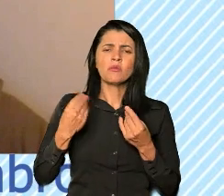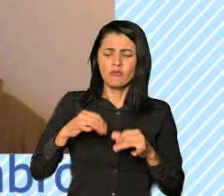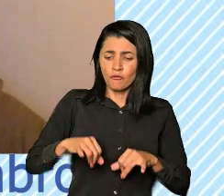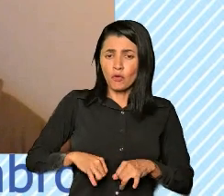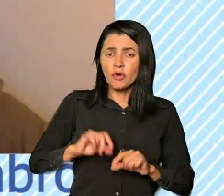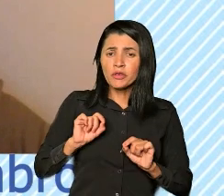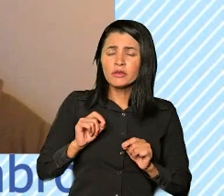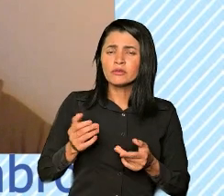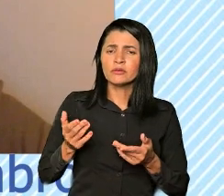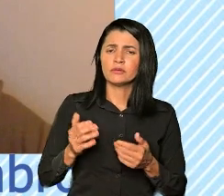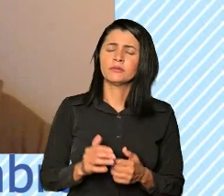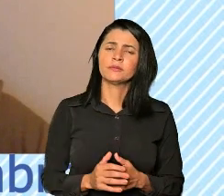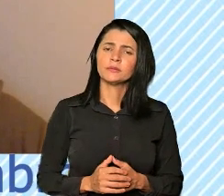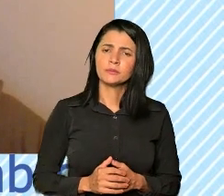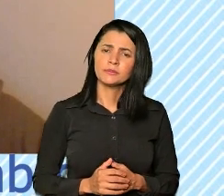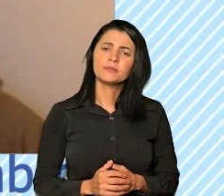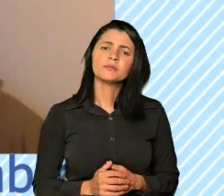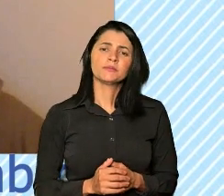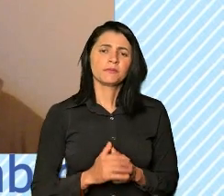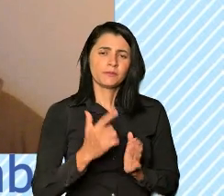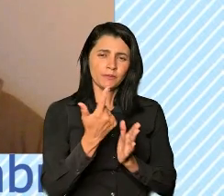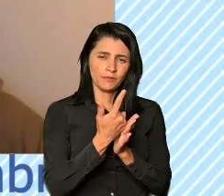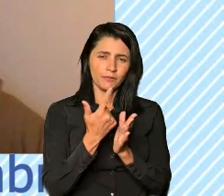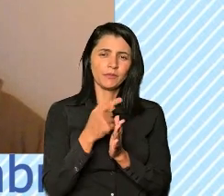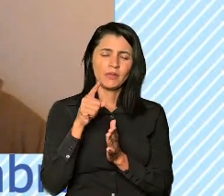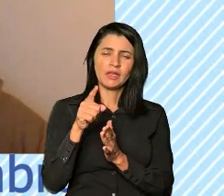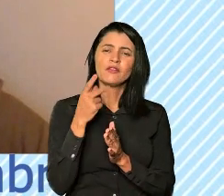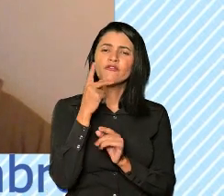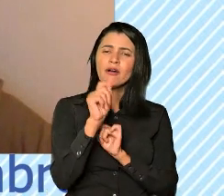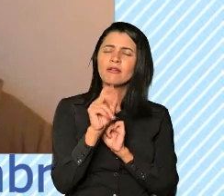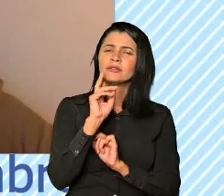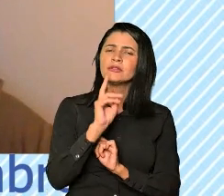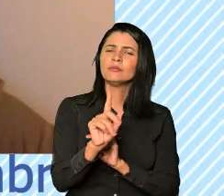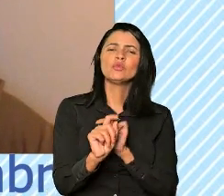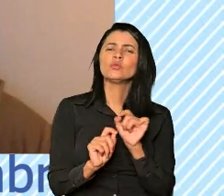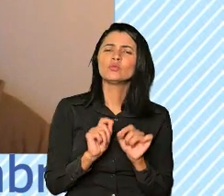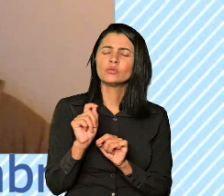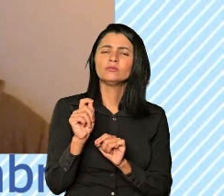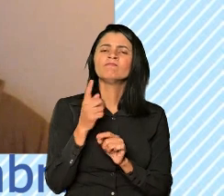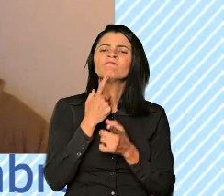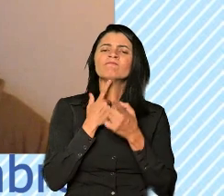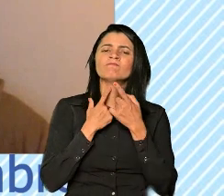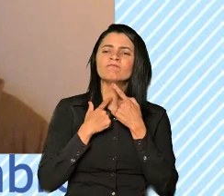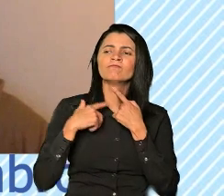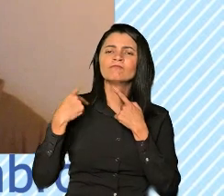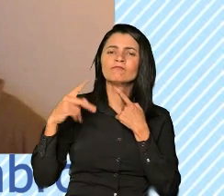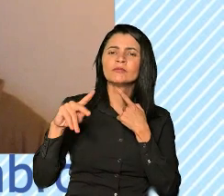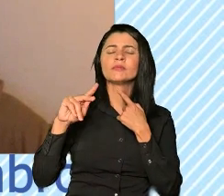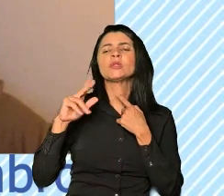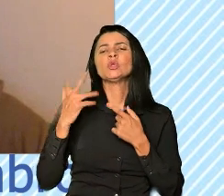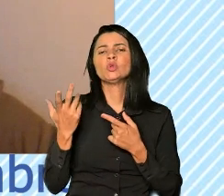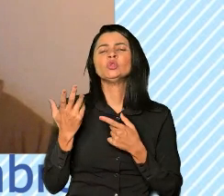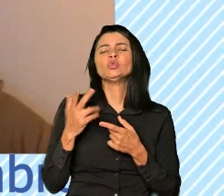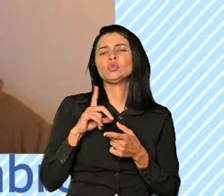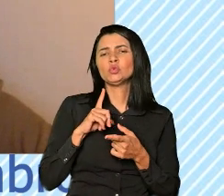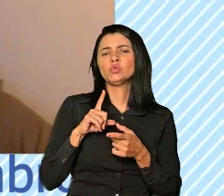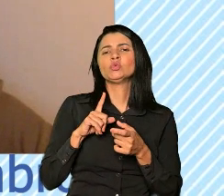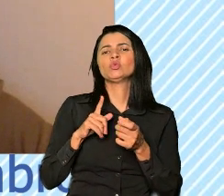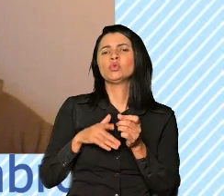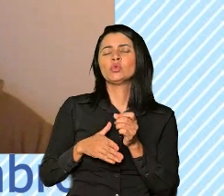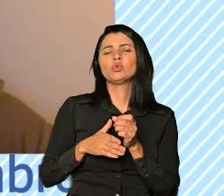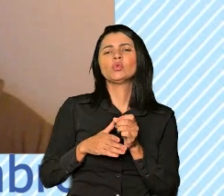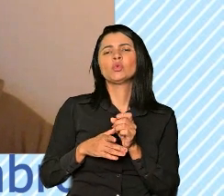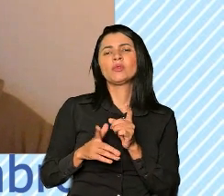daqui. E no livro ele contrapõe o tempo todo o desejo dos nazistas de não somente